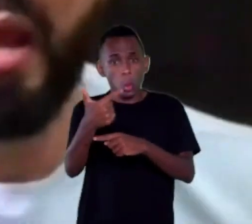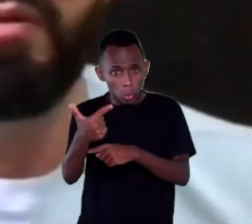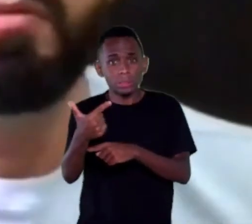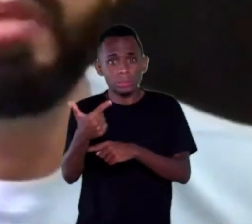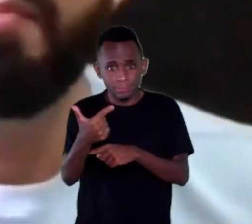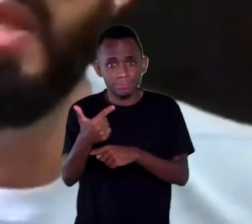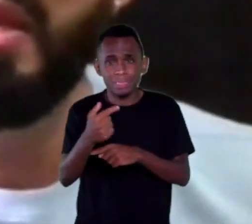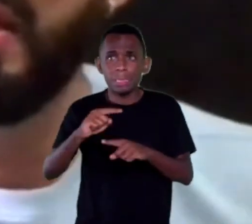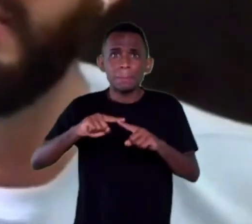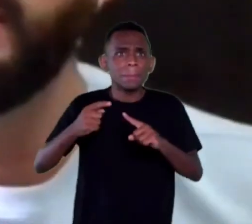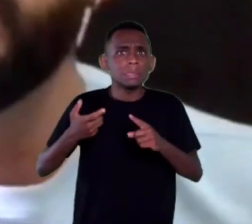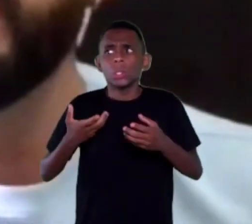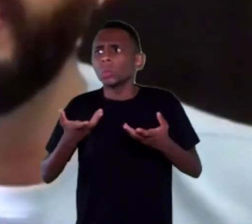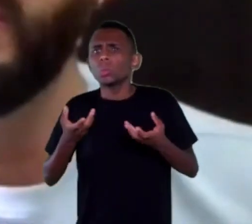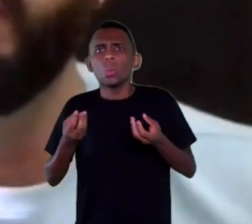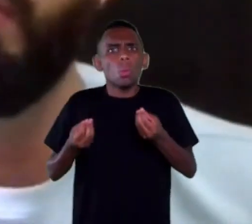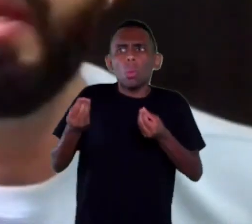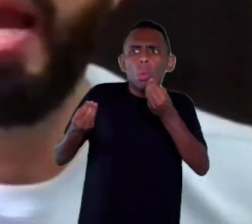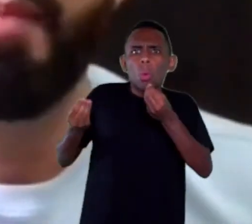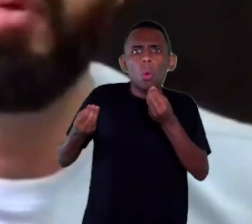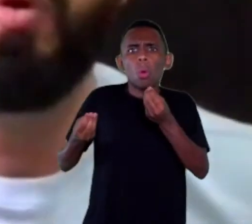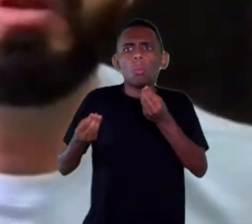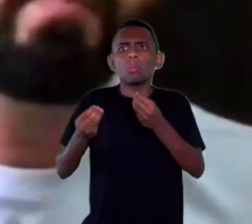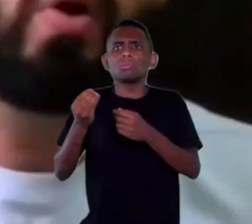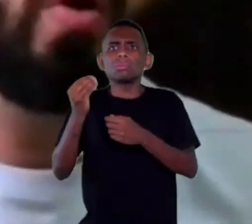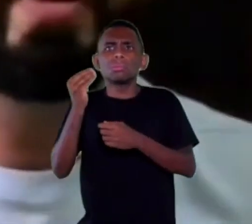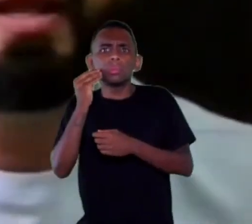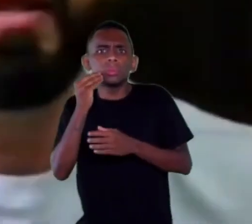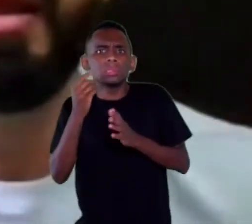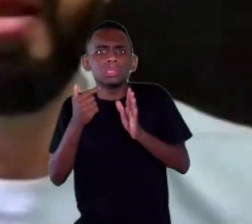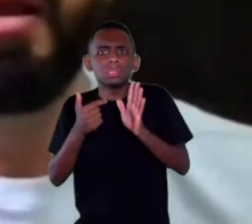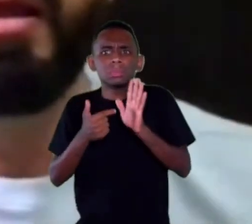universo literário. Eu não sabia se podia publicar por conta